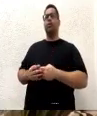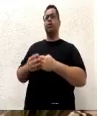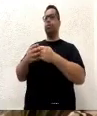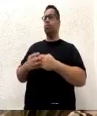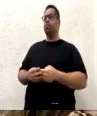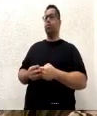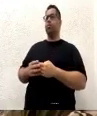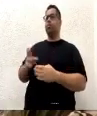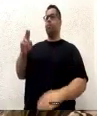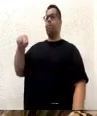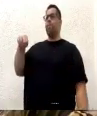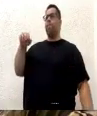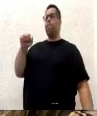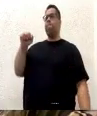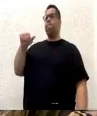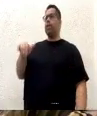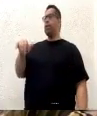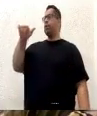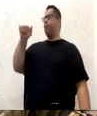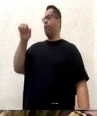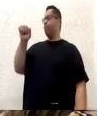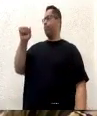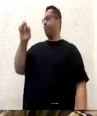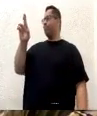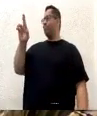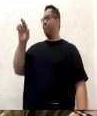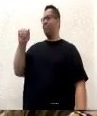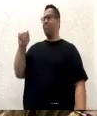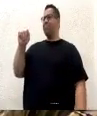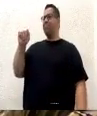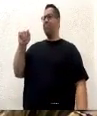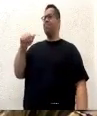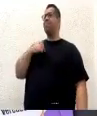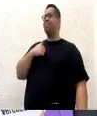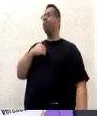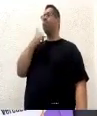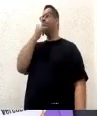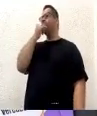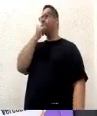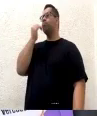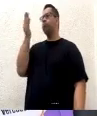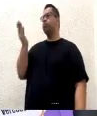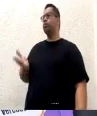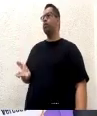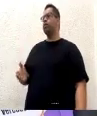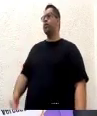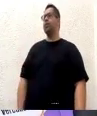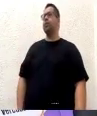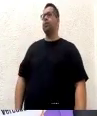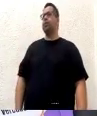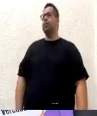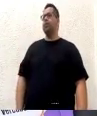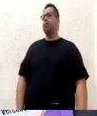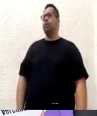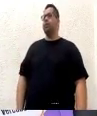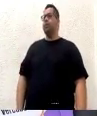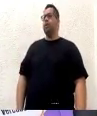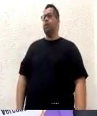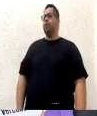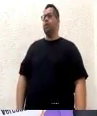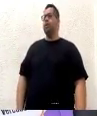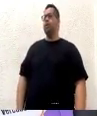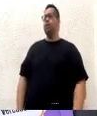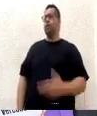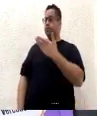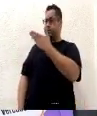aqui presente, né? E eu quero obrigado. Aqui pedir desculpa a você e dizer que tanto